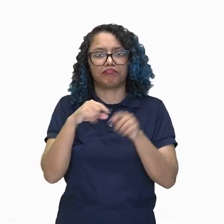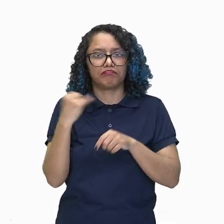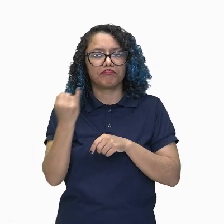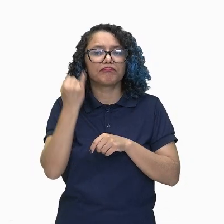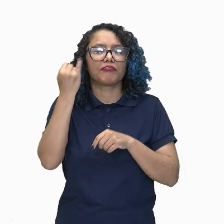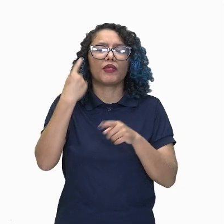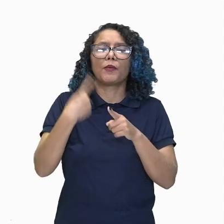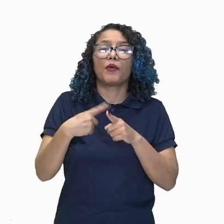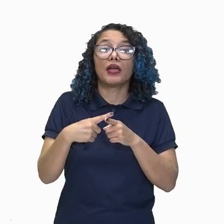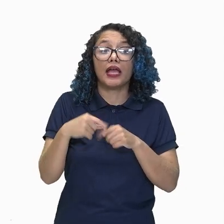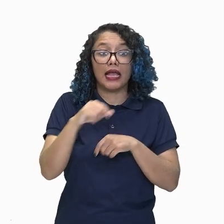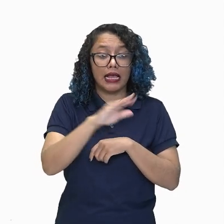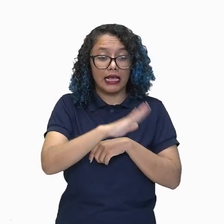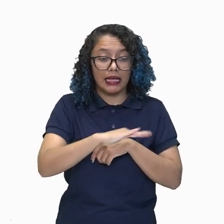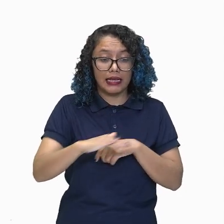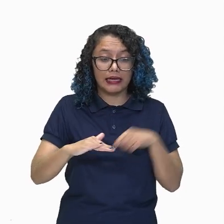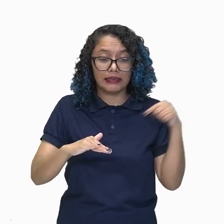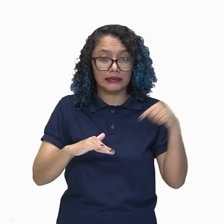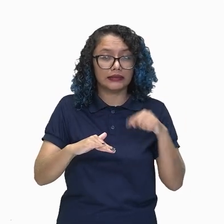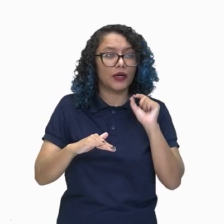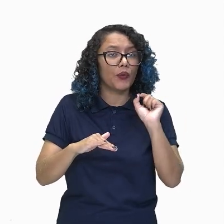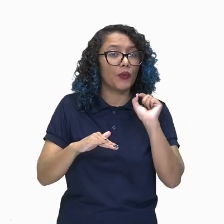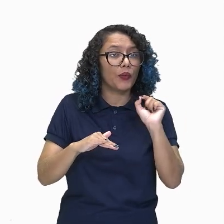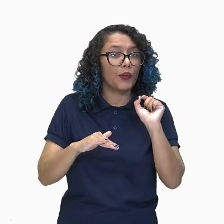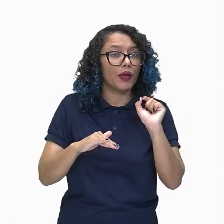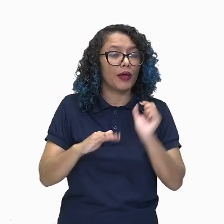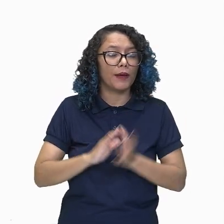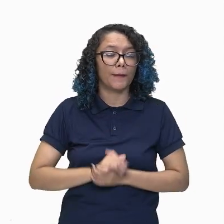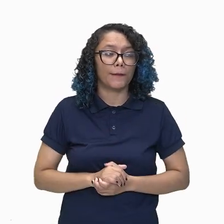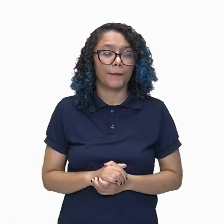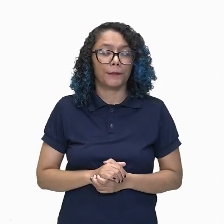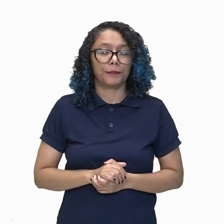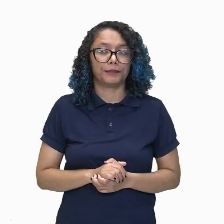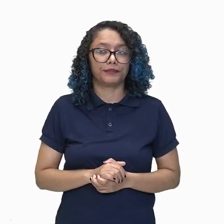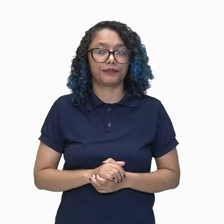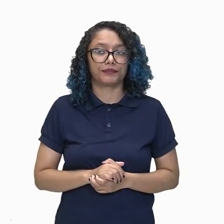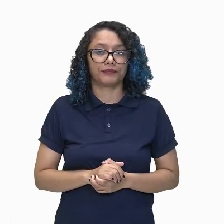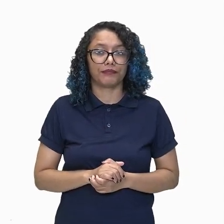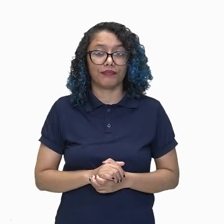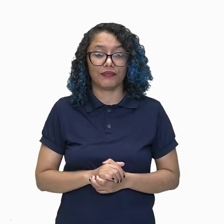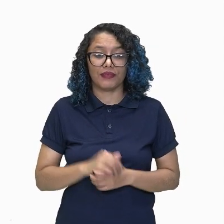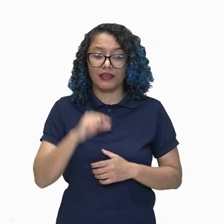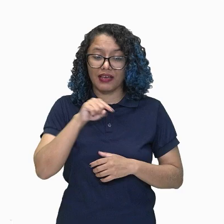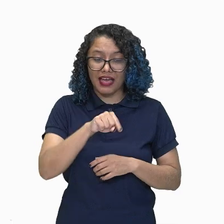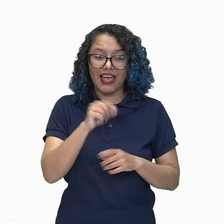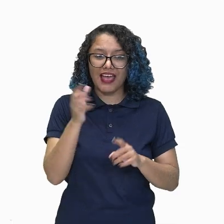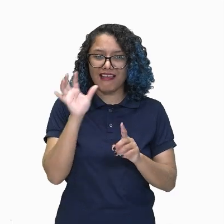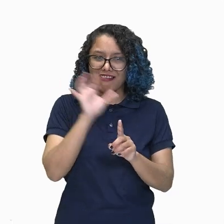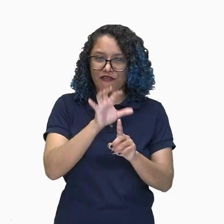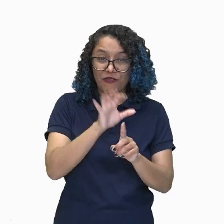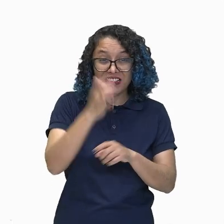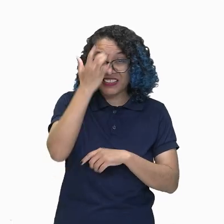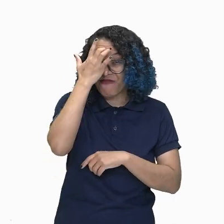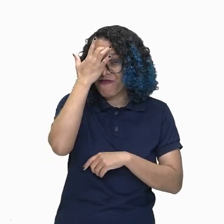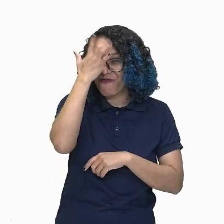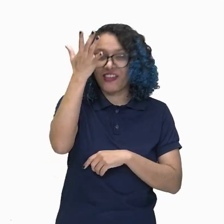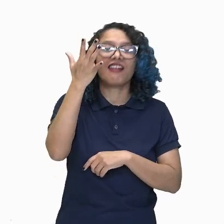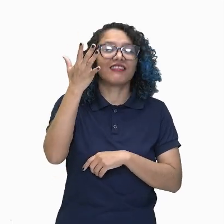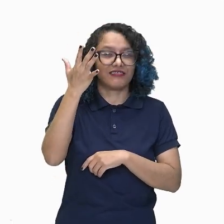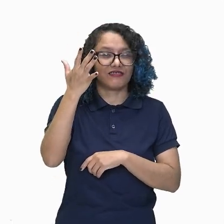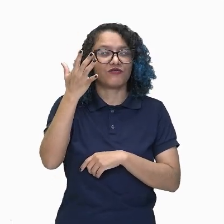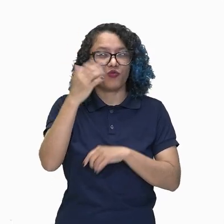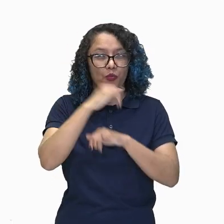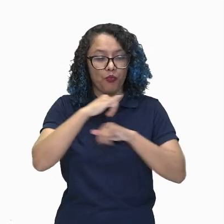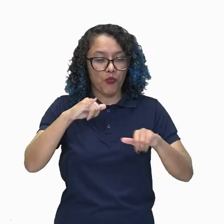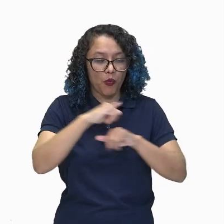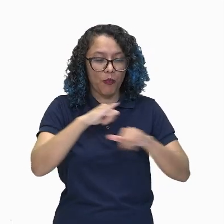as crianças, por exemplo, elas se tornam alvo muito fácil, né, dessas propagandas,